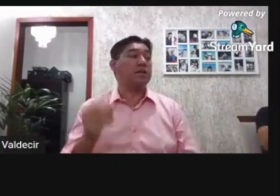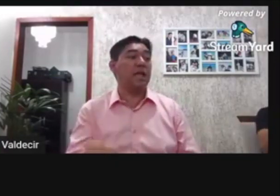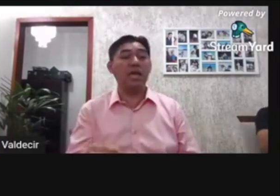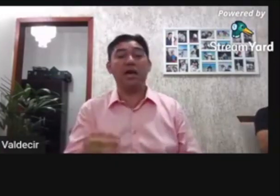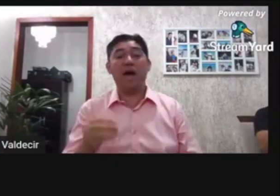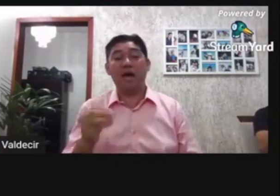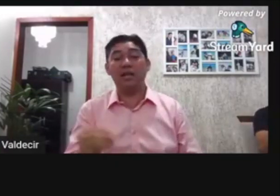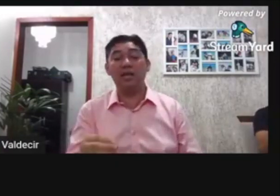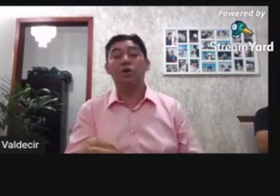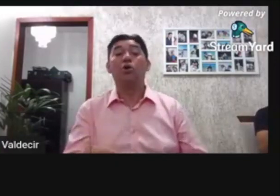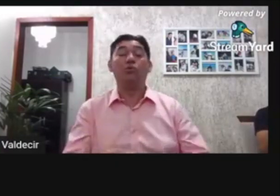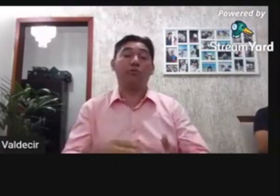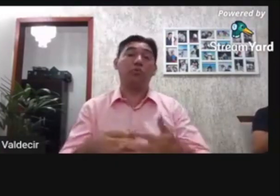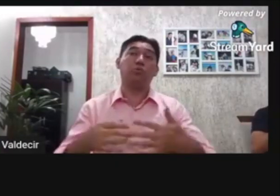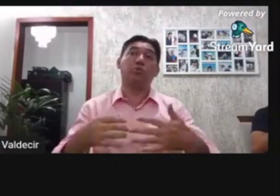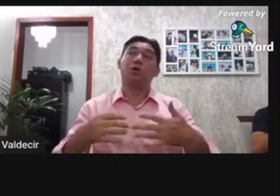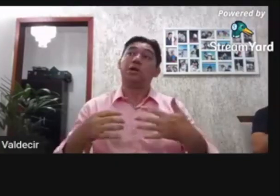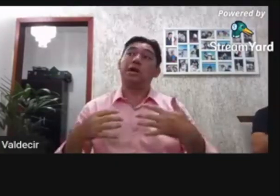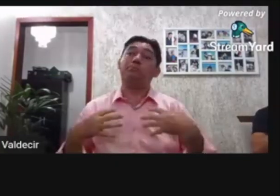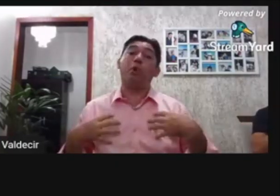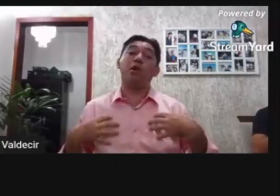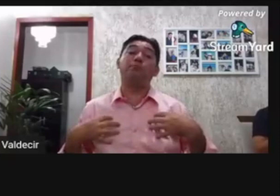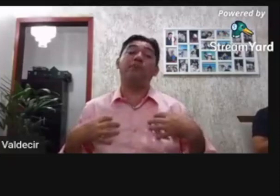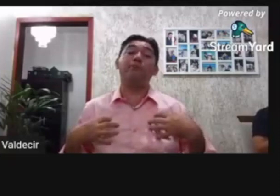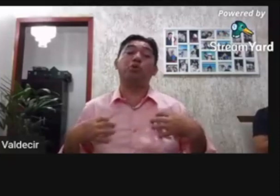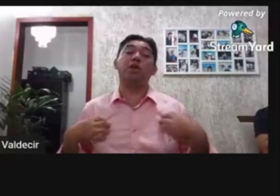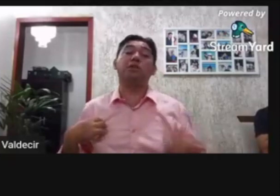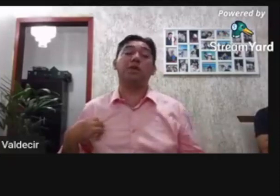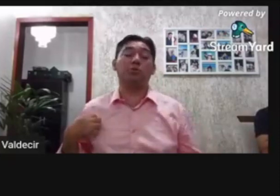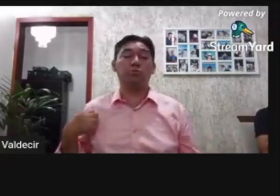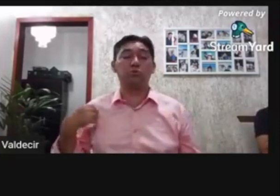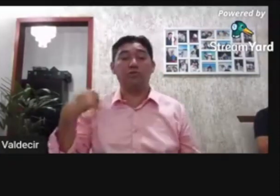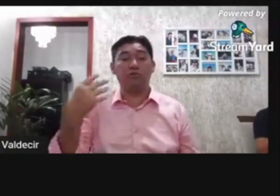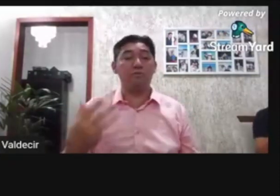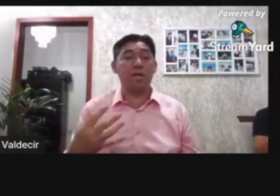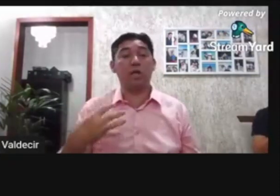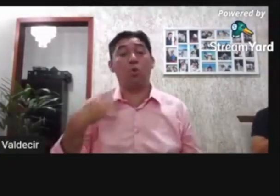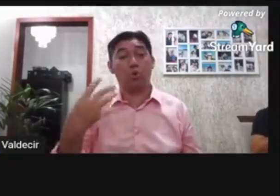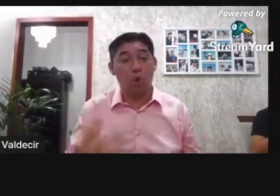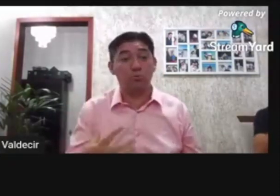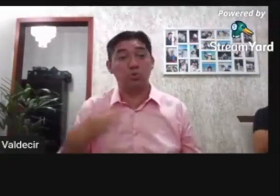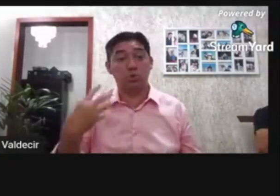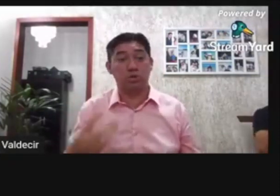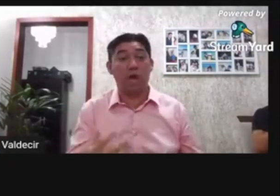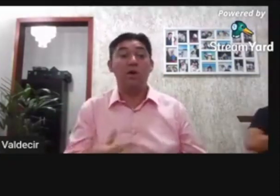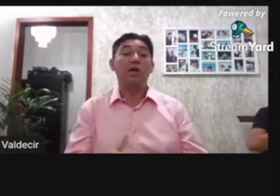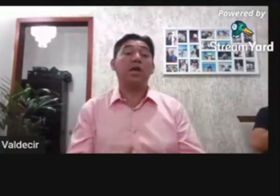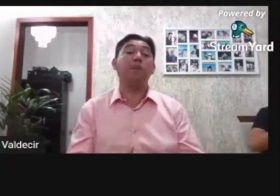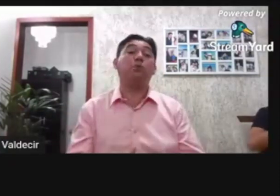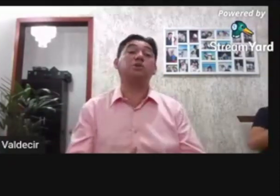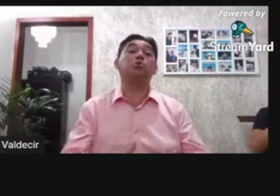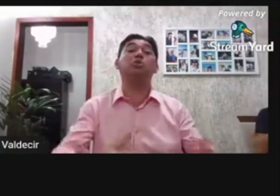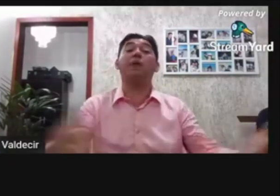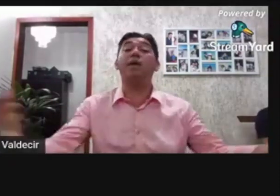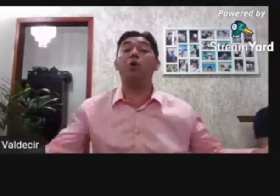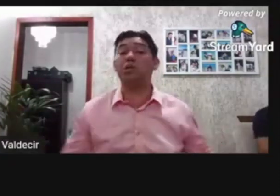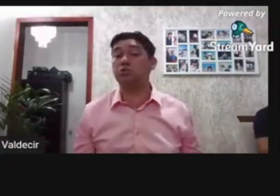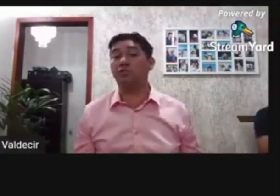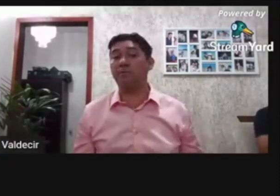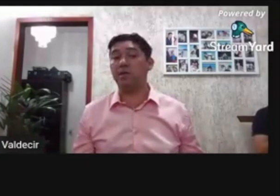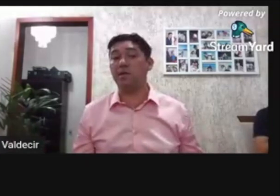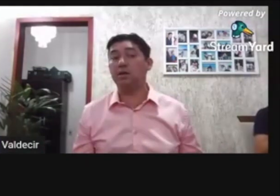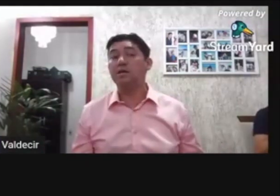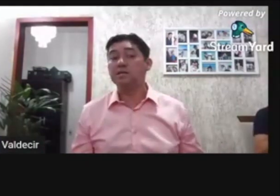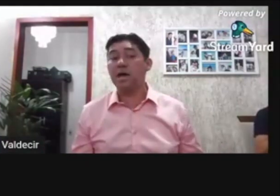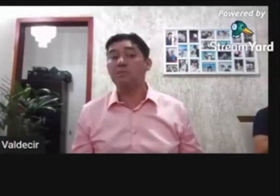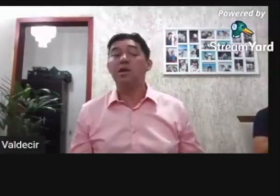próspero, que ele tenha ali ele vai poder ter um desenvolvimento econômico, social, que ele possa cuidar melhor